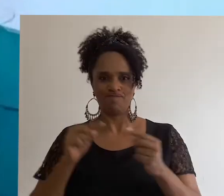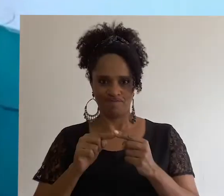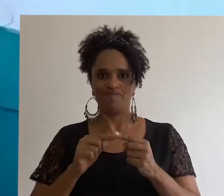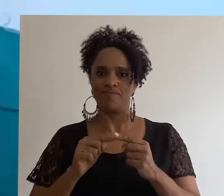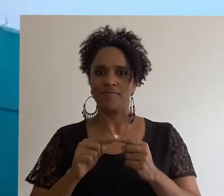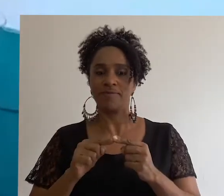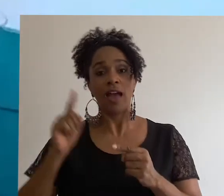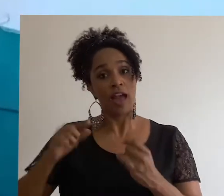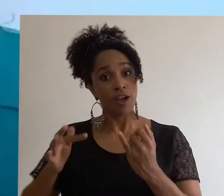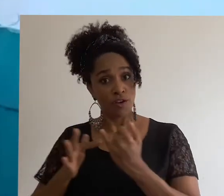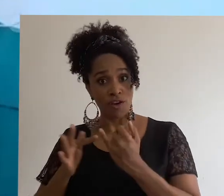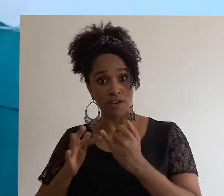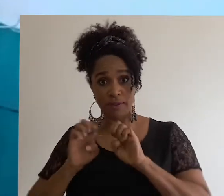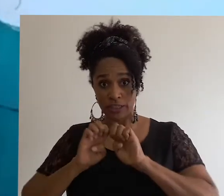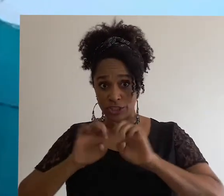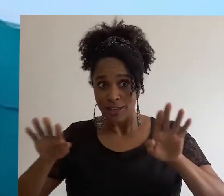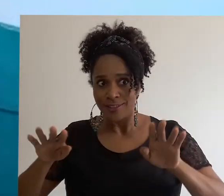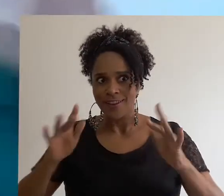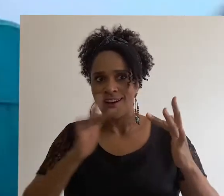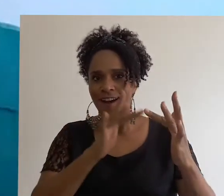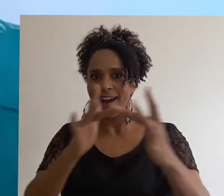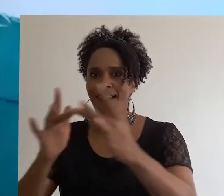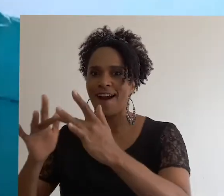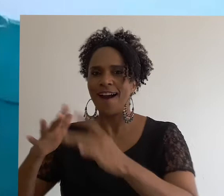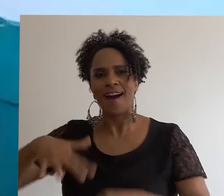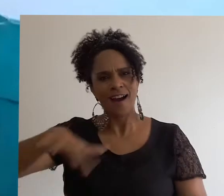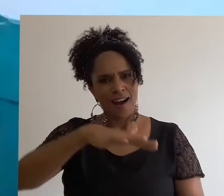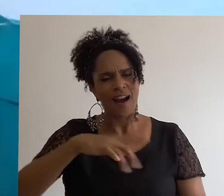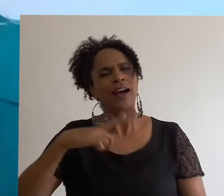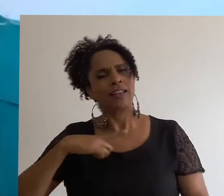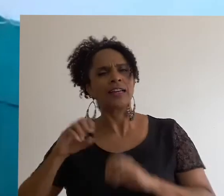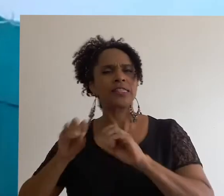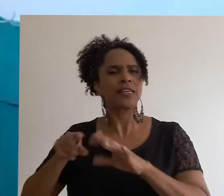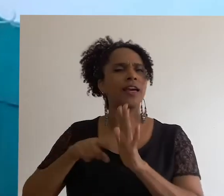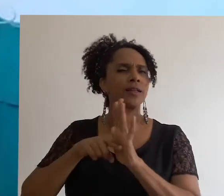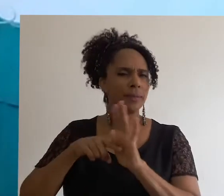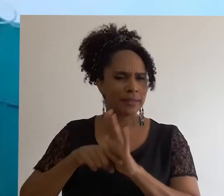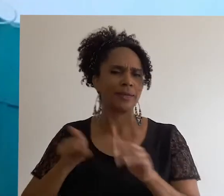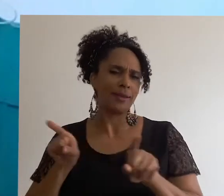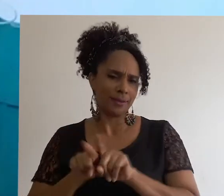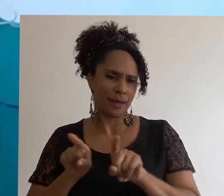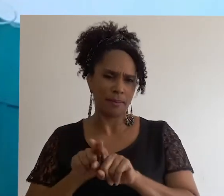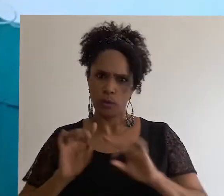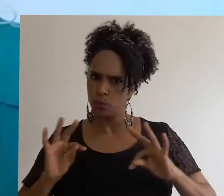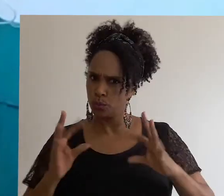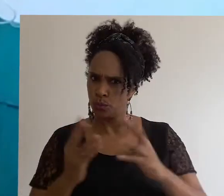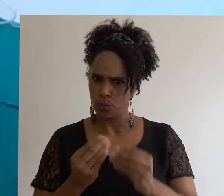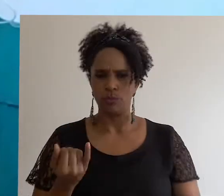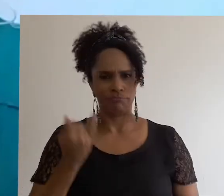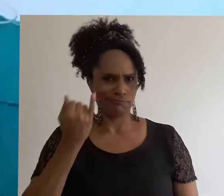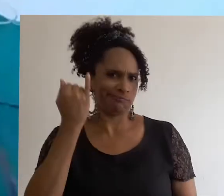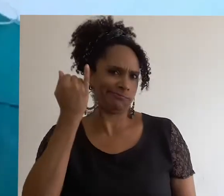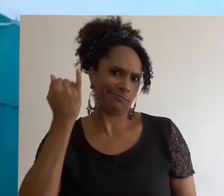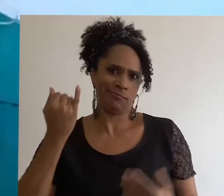aos diversos públicos é a extensão, assim como o ensino, enfim, como a pesquisa também, na verdade,